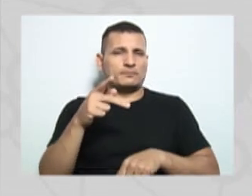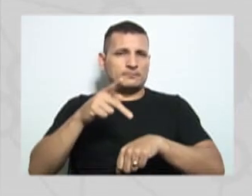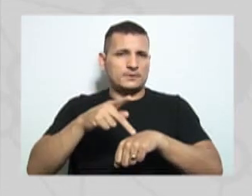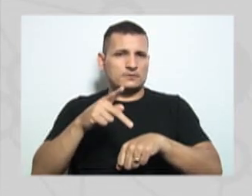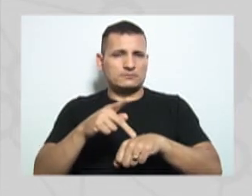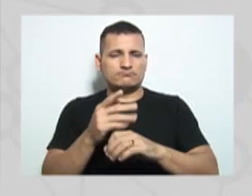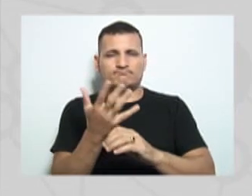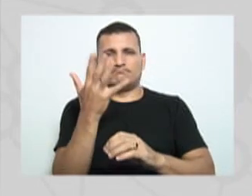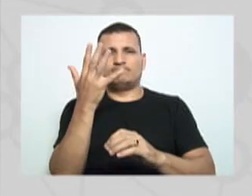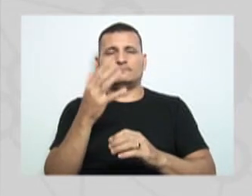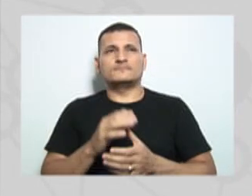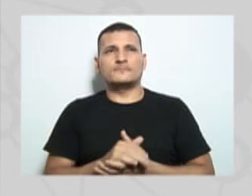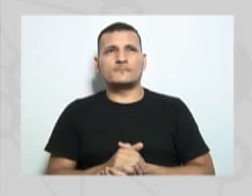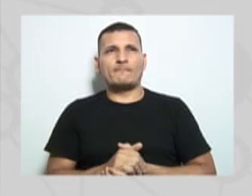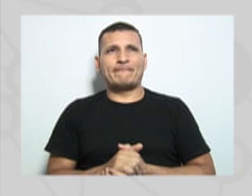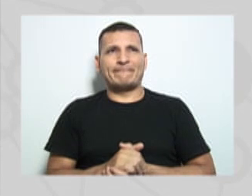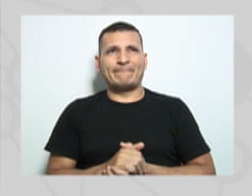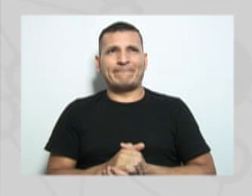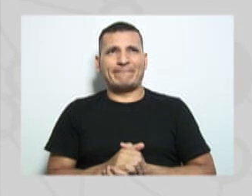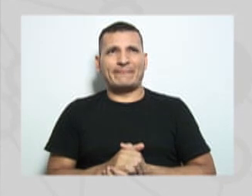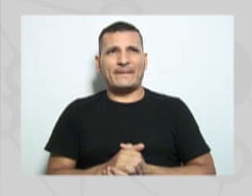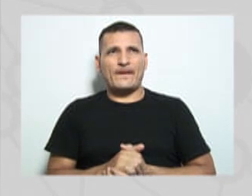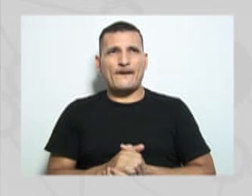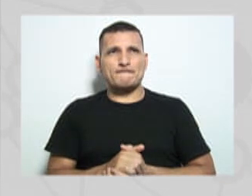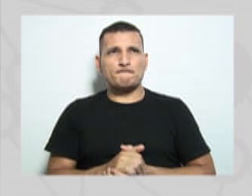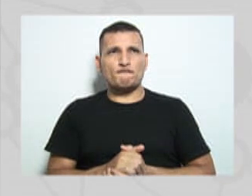preciosas. Nós temos